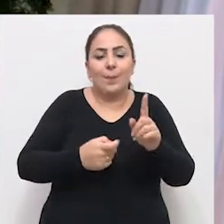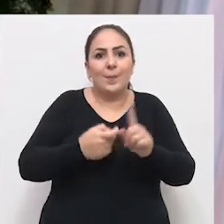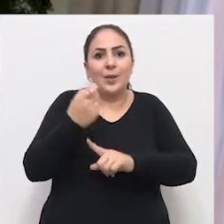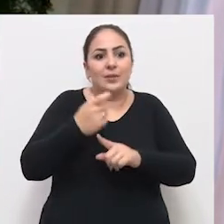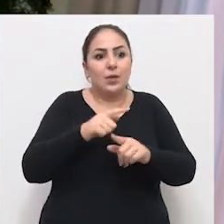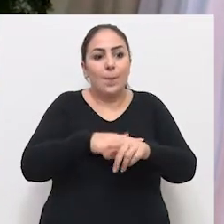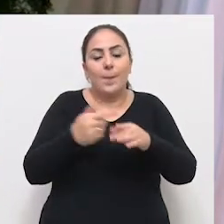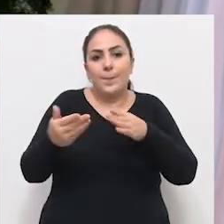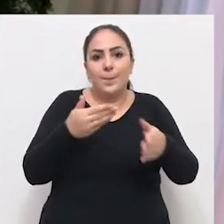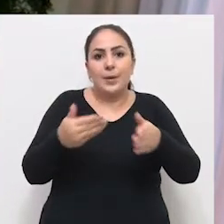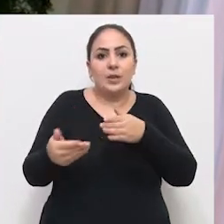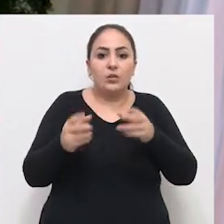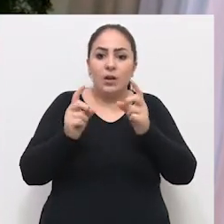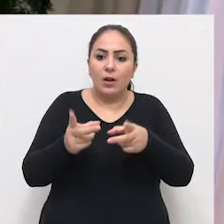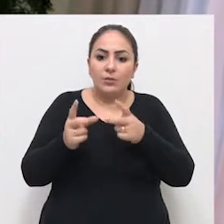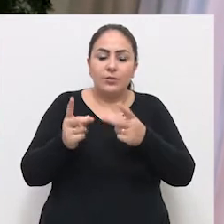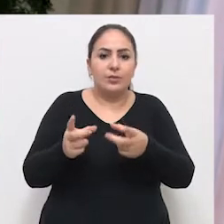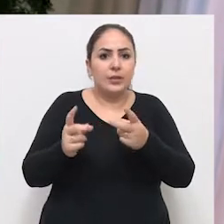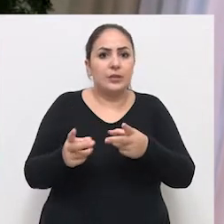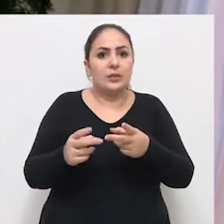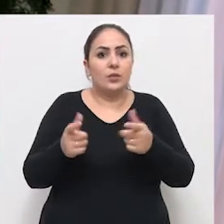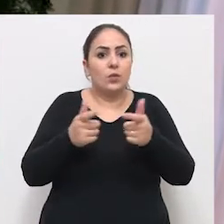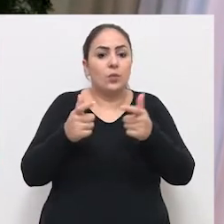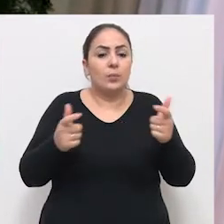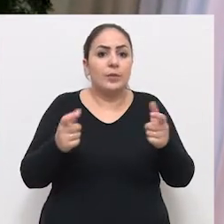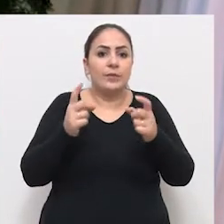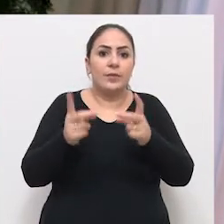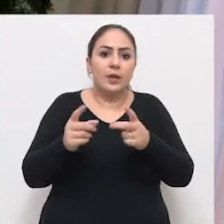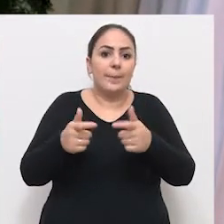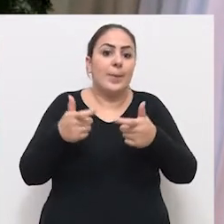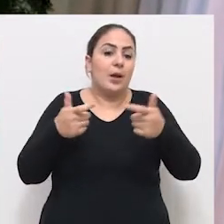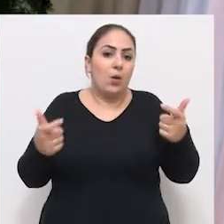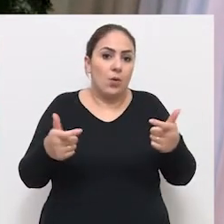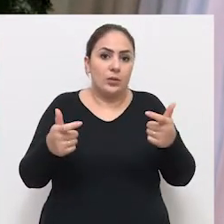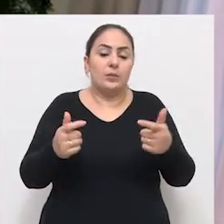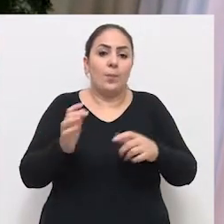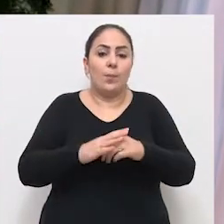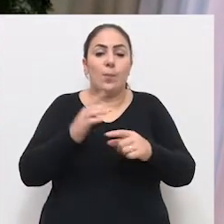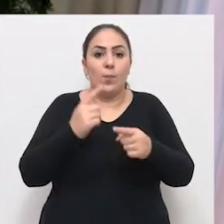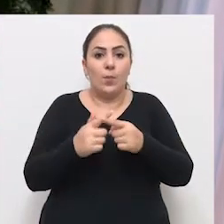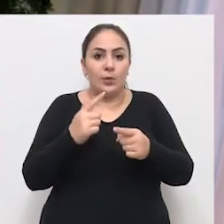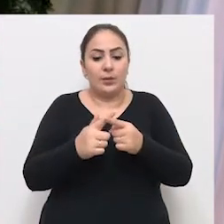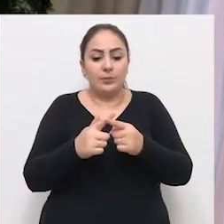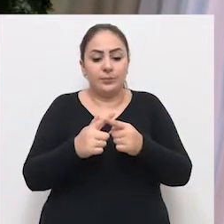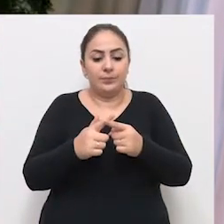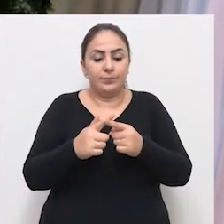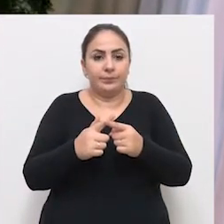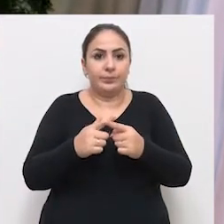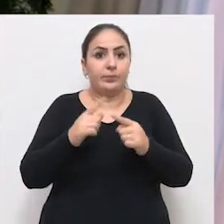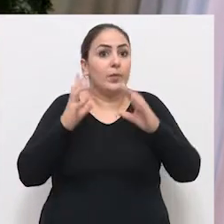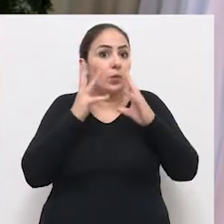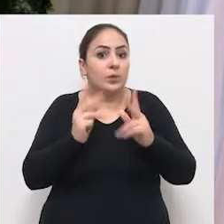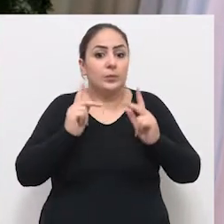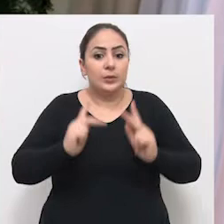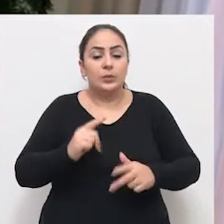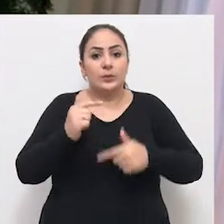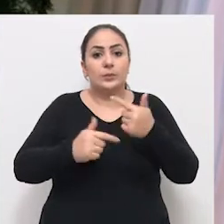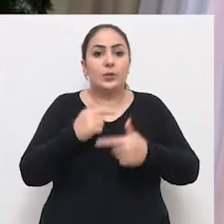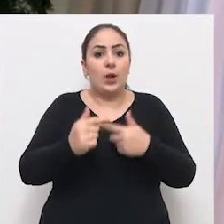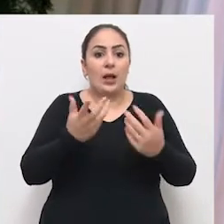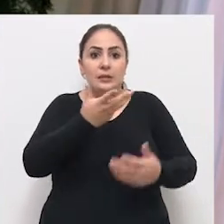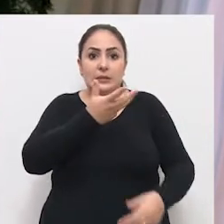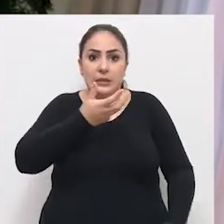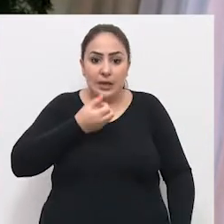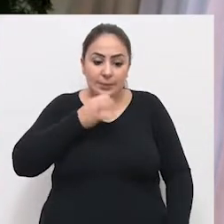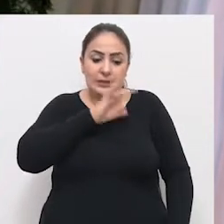sempre é um período onde as vendas, o volume de vendas sempre é maior, que é justamente quando todos